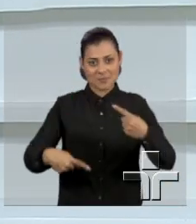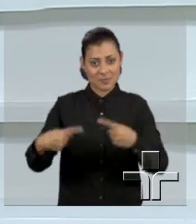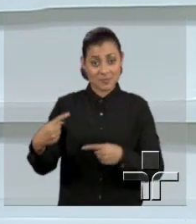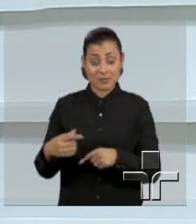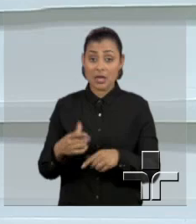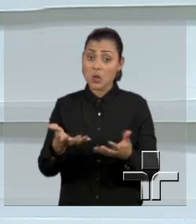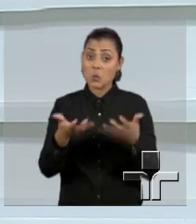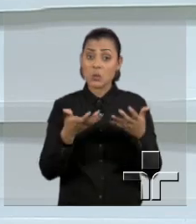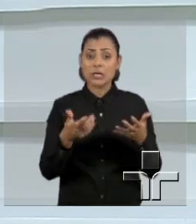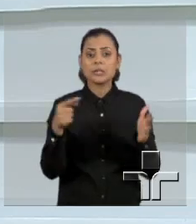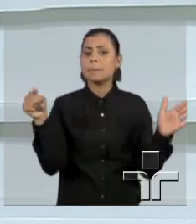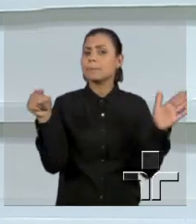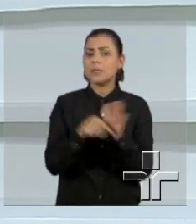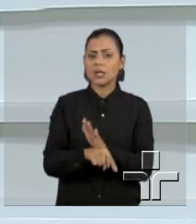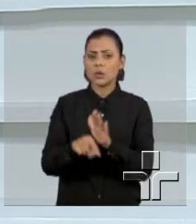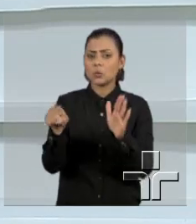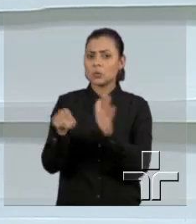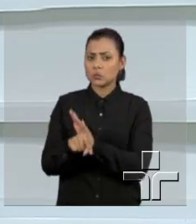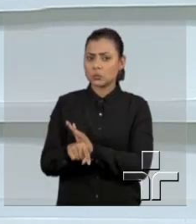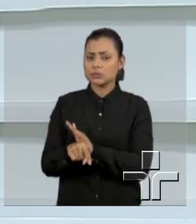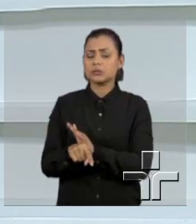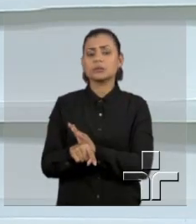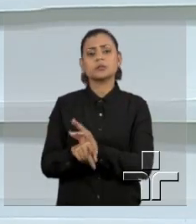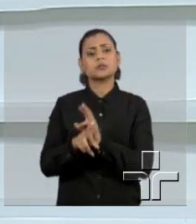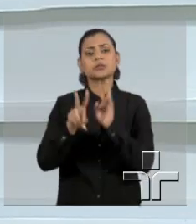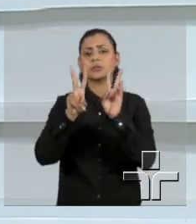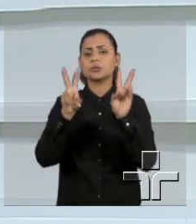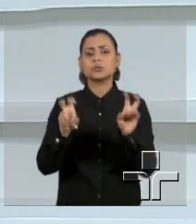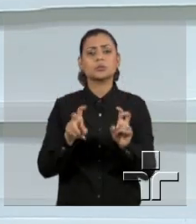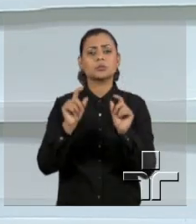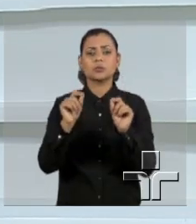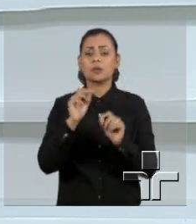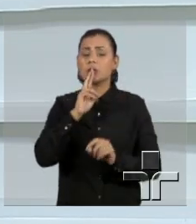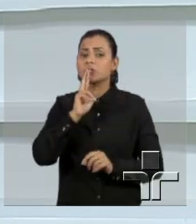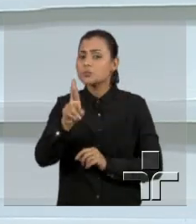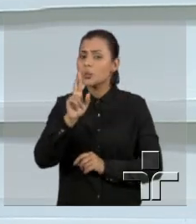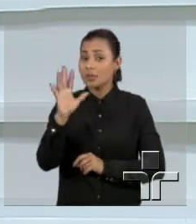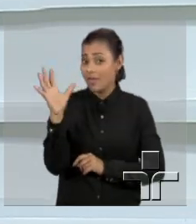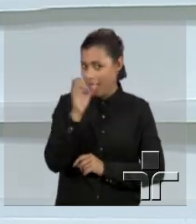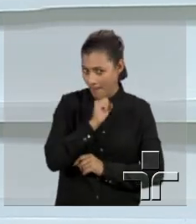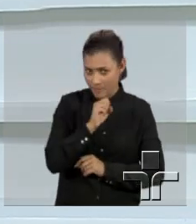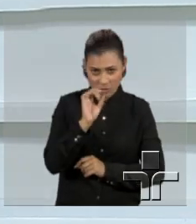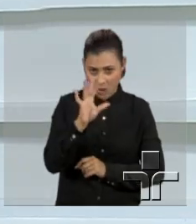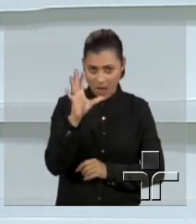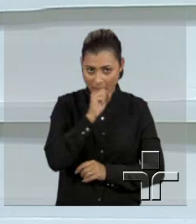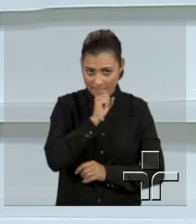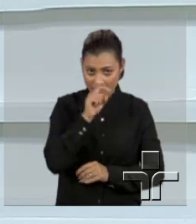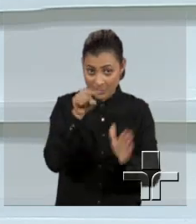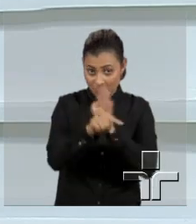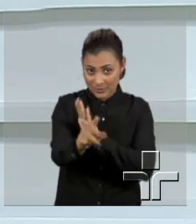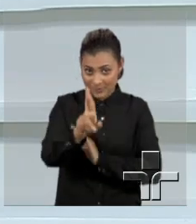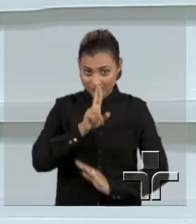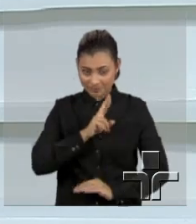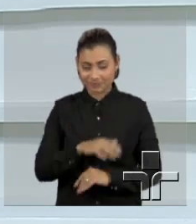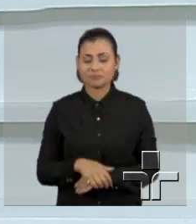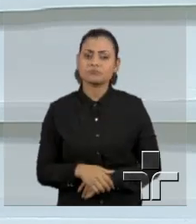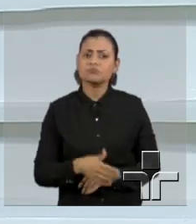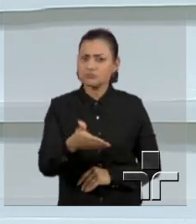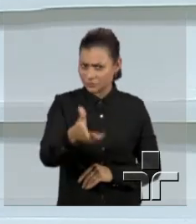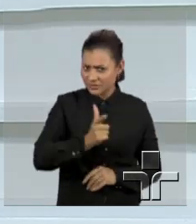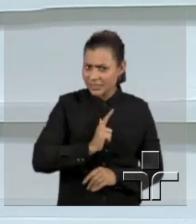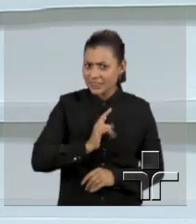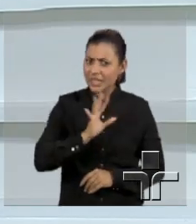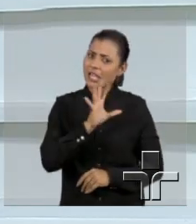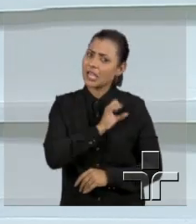eu queria fazer perguntas que o senhor poderia responder, por favor, rapidamente. Gostaria de saber se o senhor tem um ídolo